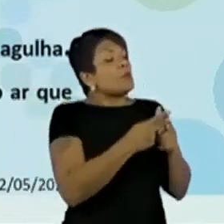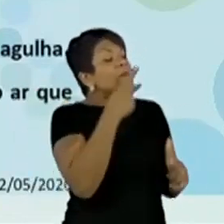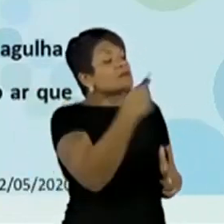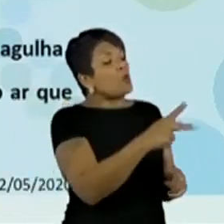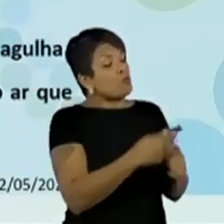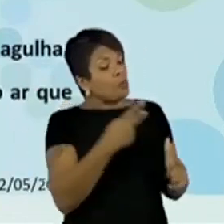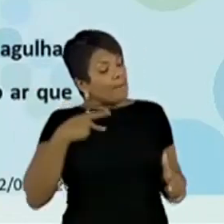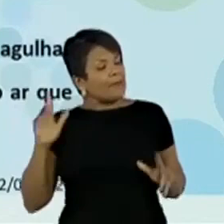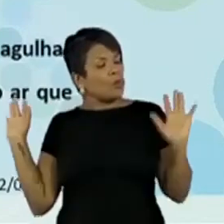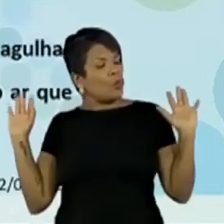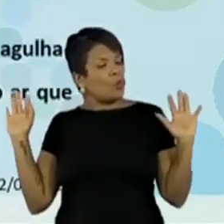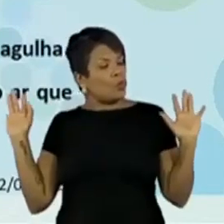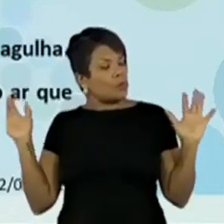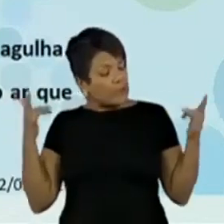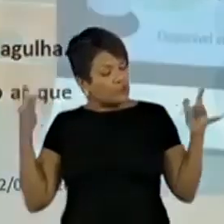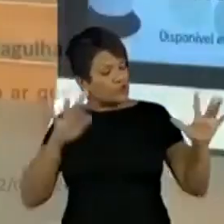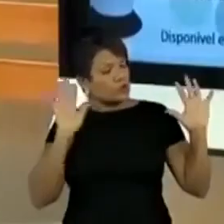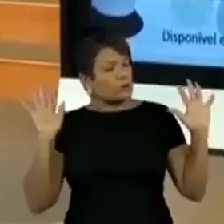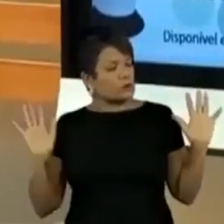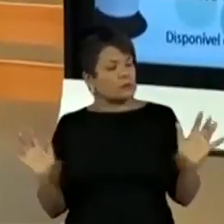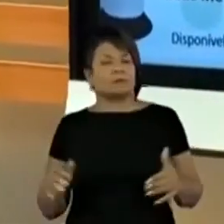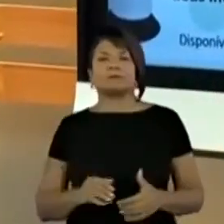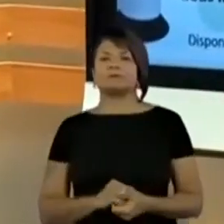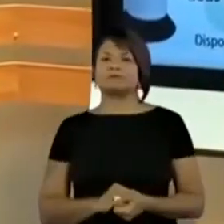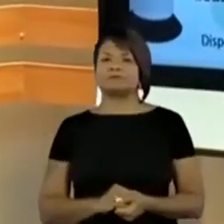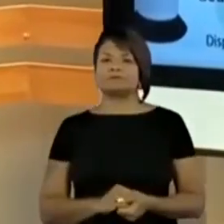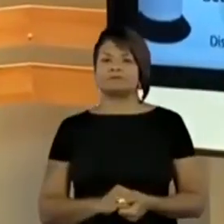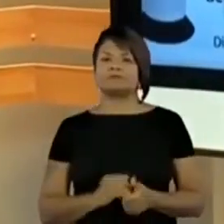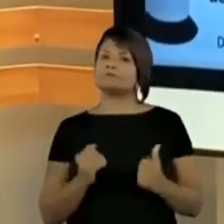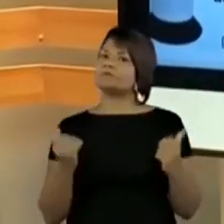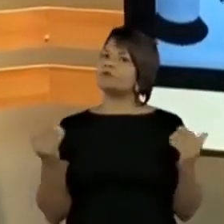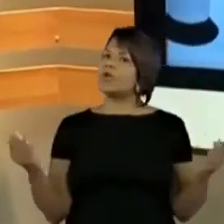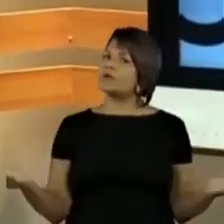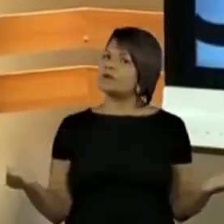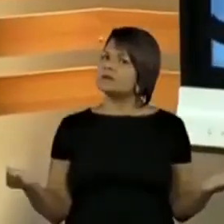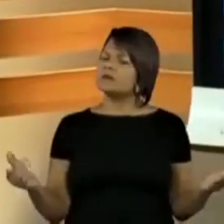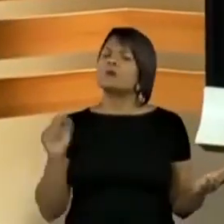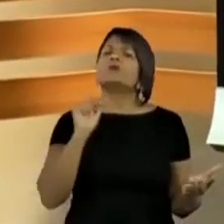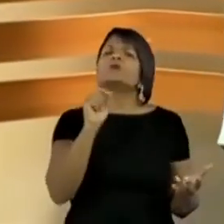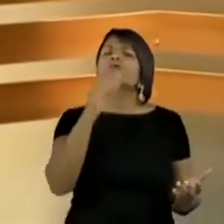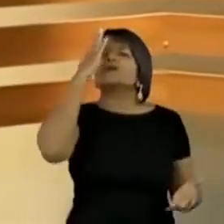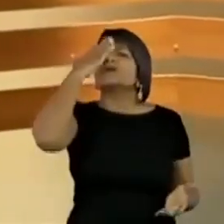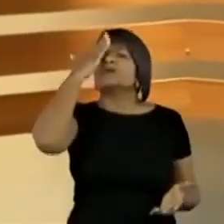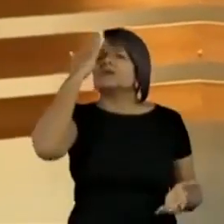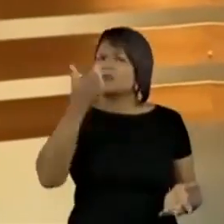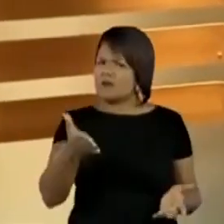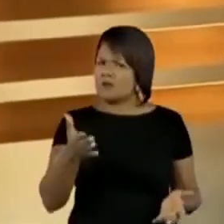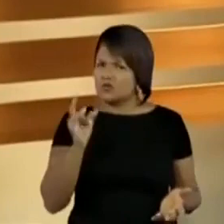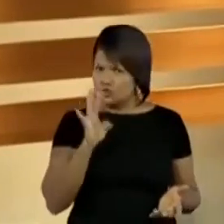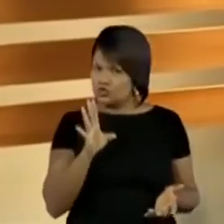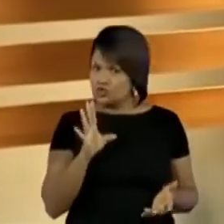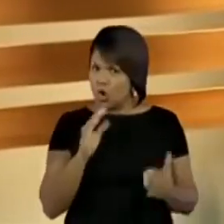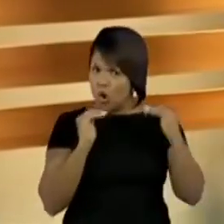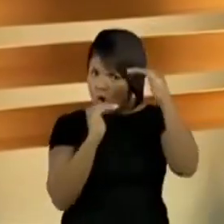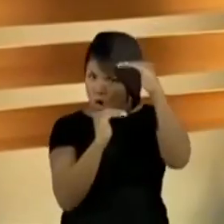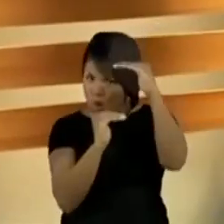dos outros. E aí? O que vocês entenderam desse texto? Eu só coloquei um trecho.